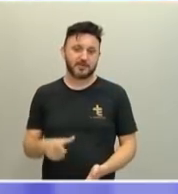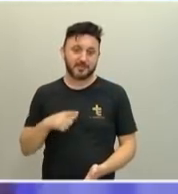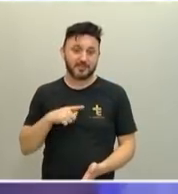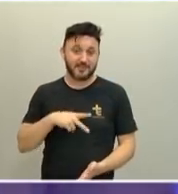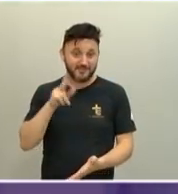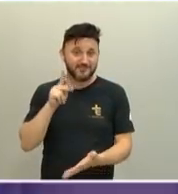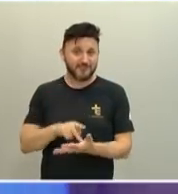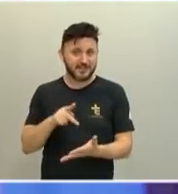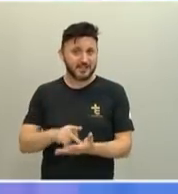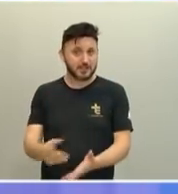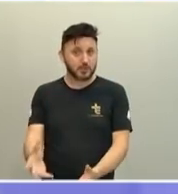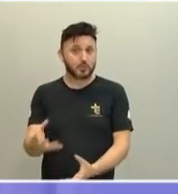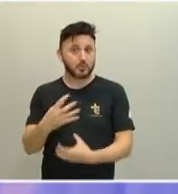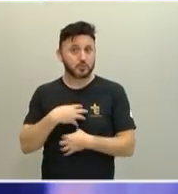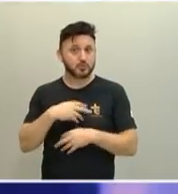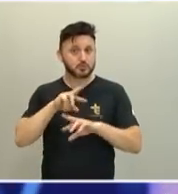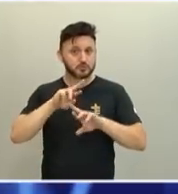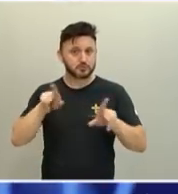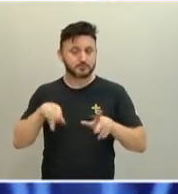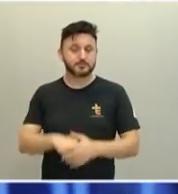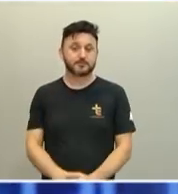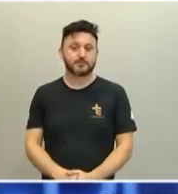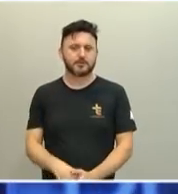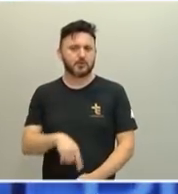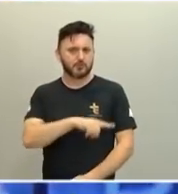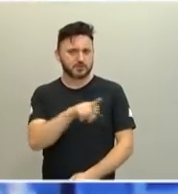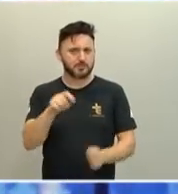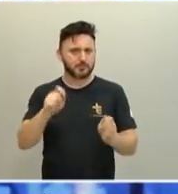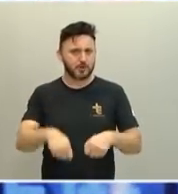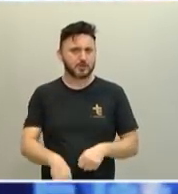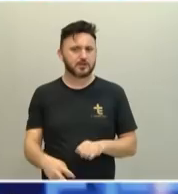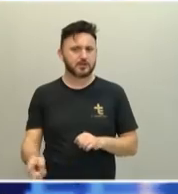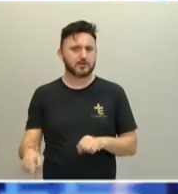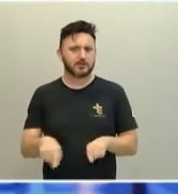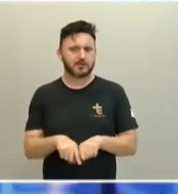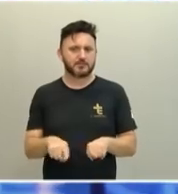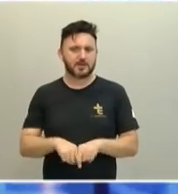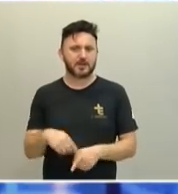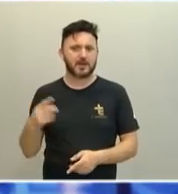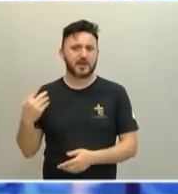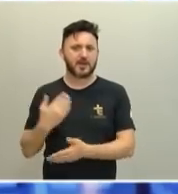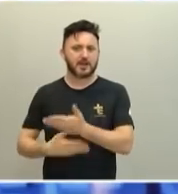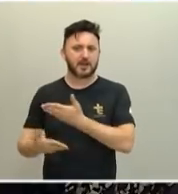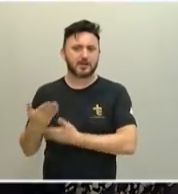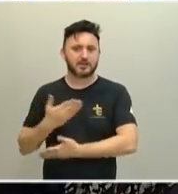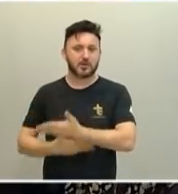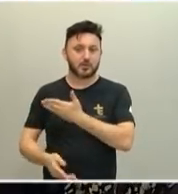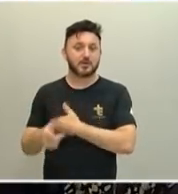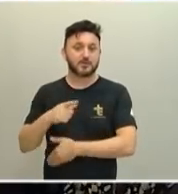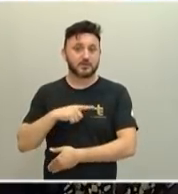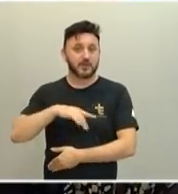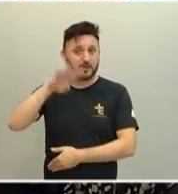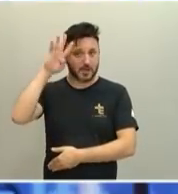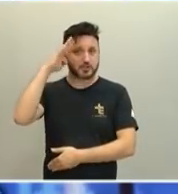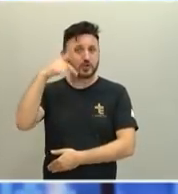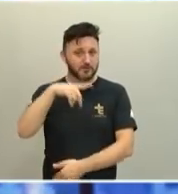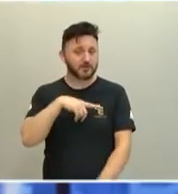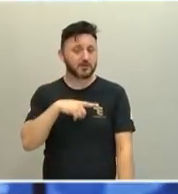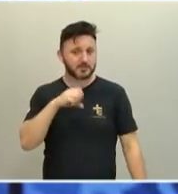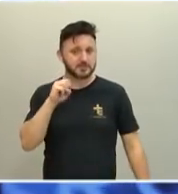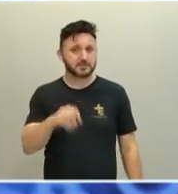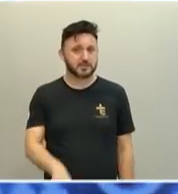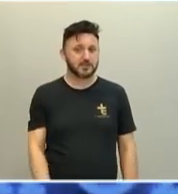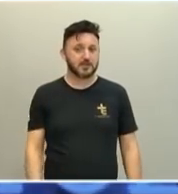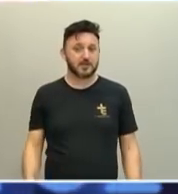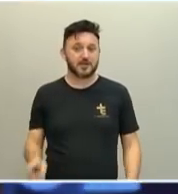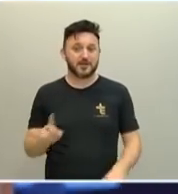como. Eu quero que o pessoal que está no santuário te ouça, quem está no santuário ouça você e eles, cada um ouça o outro aí. Fala, tem como. Tem. Nesse